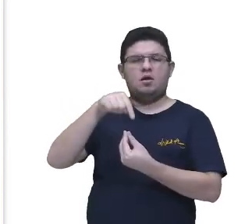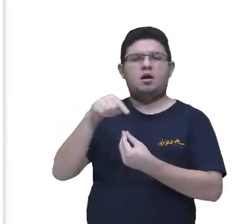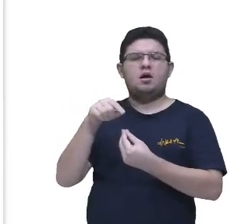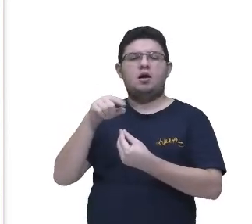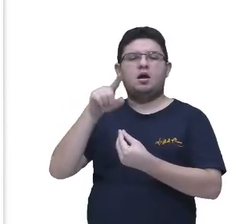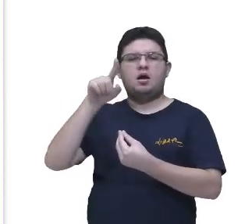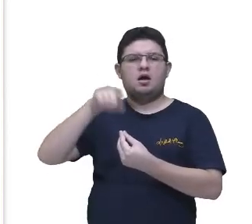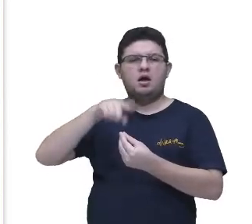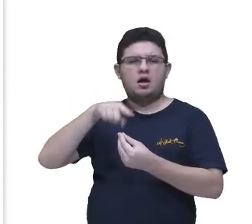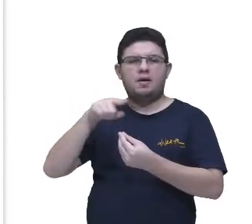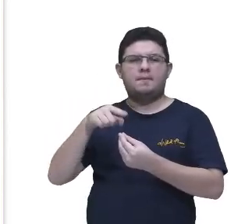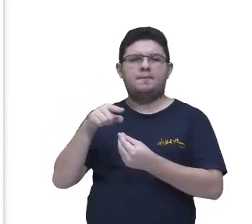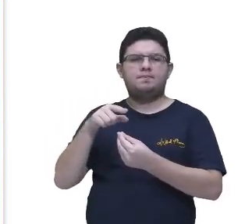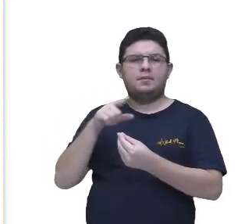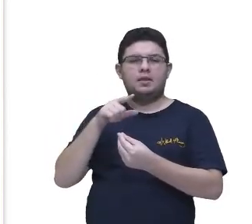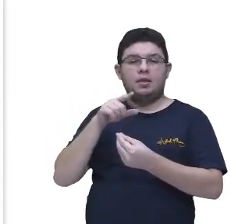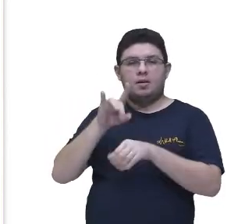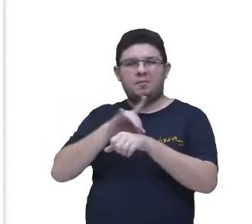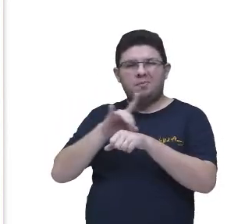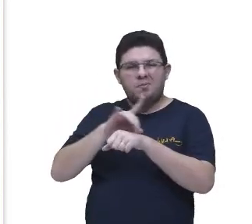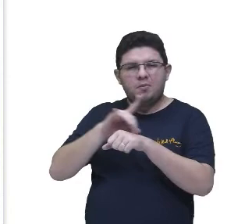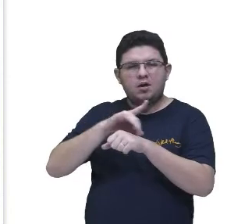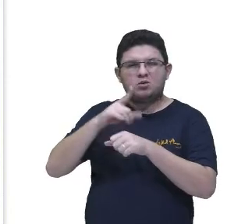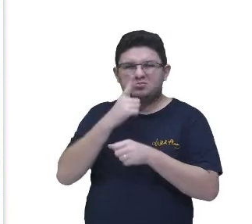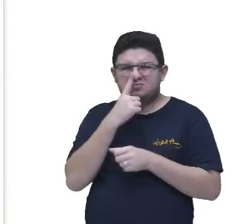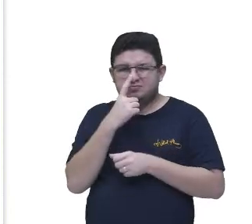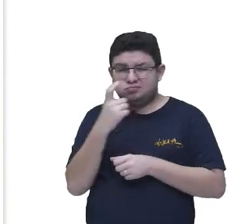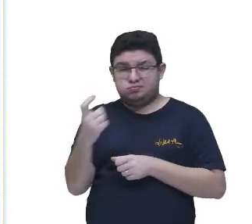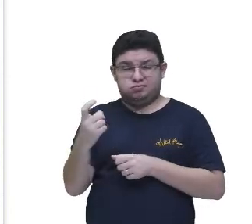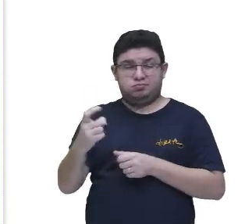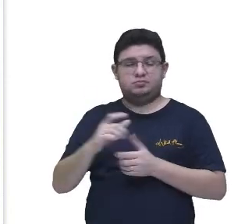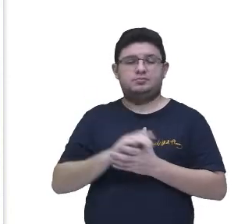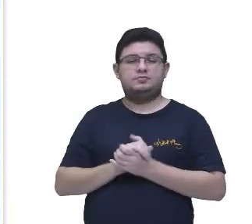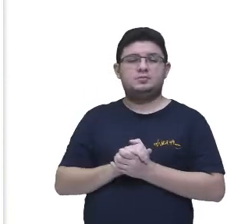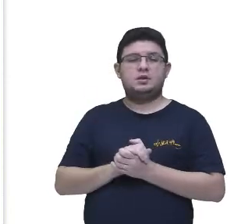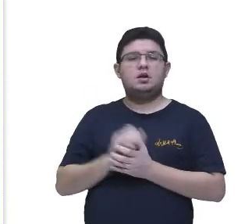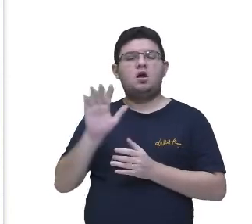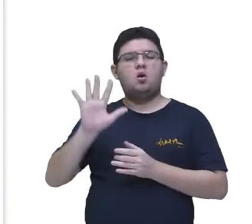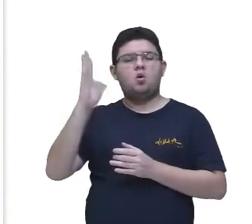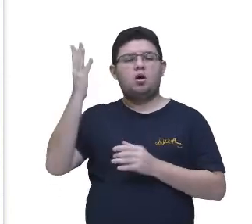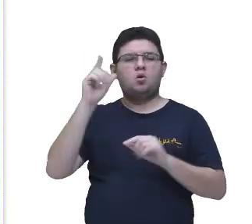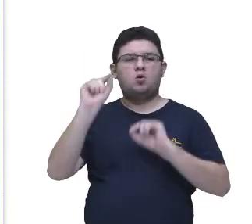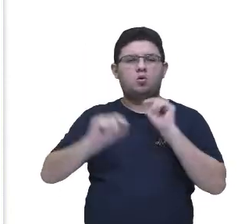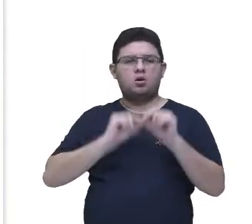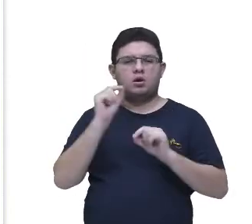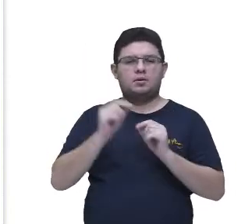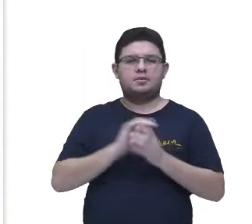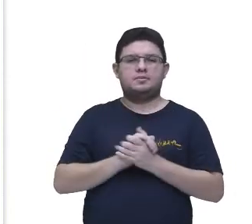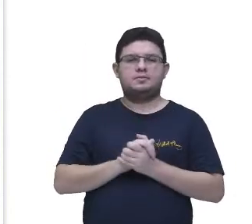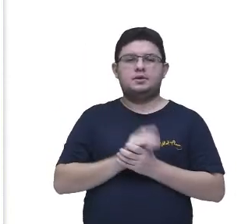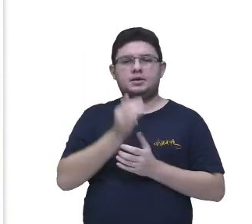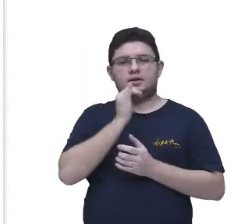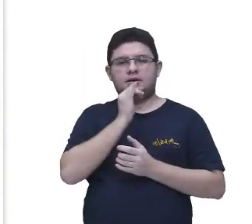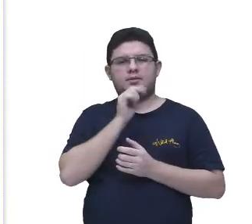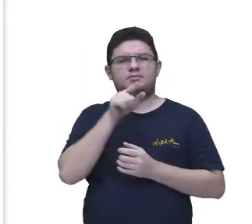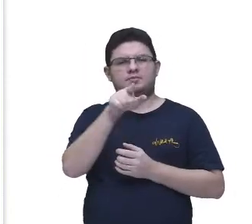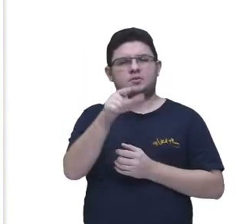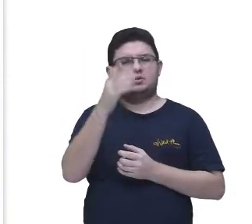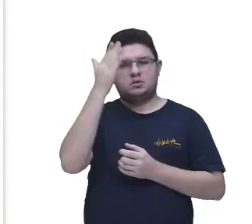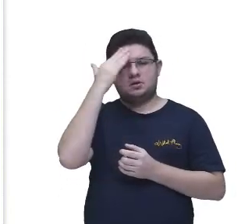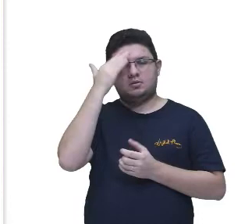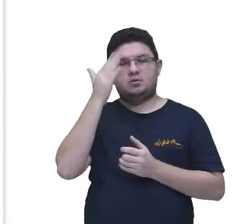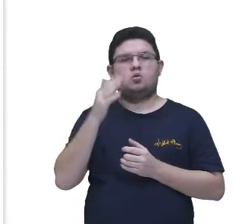desagradável. E o que acontece com isso? Já parou, esqueceu de jogar o lixo na tua casa e deixou ele ali durante